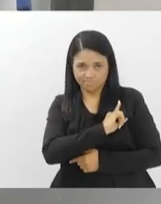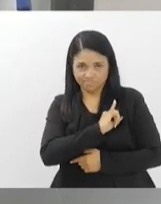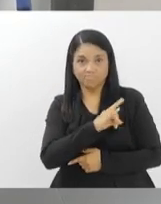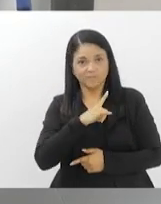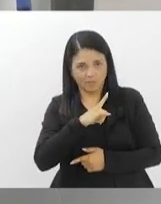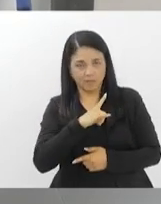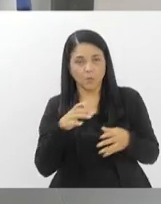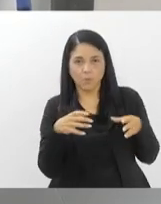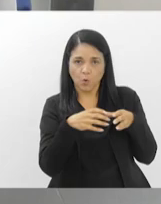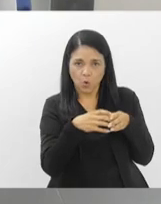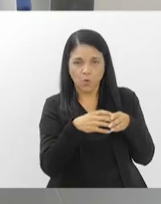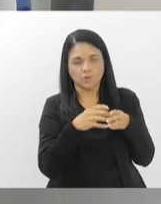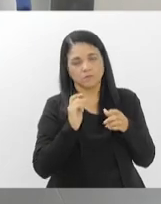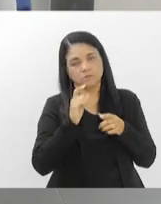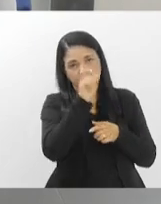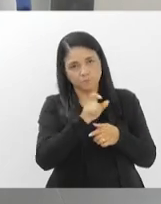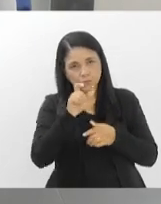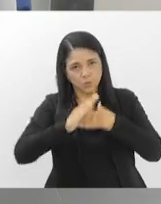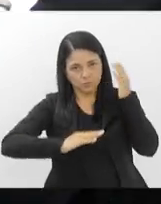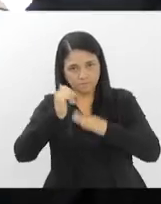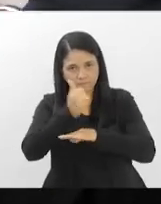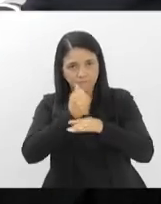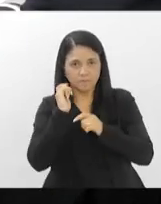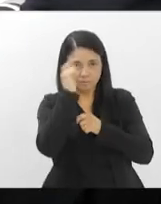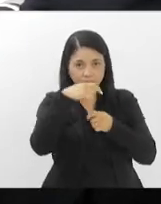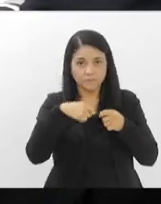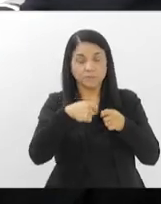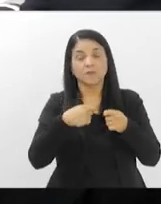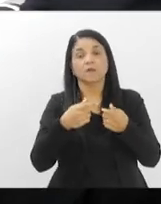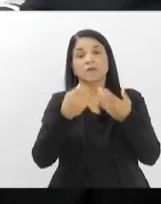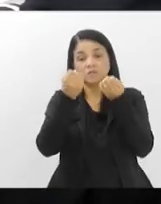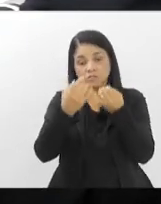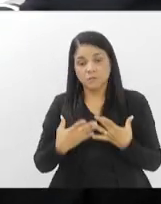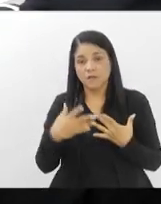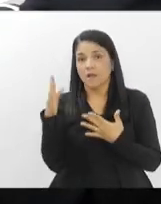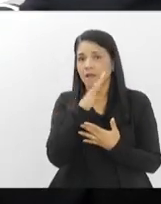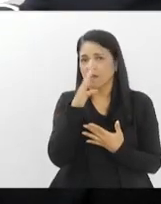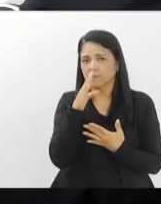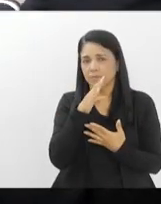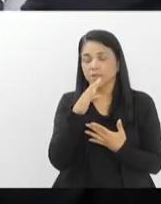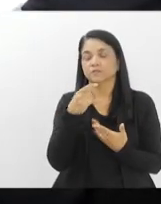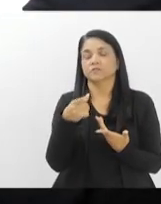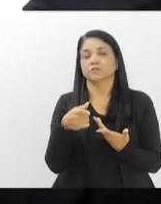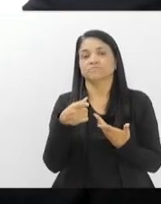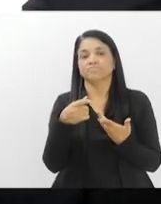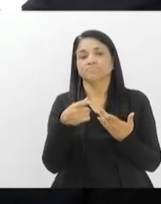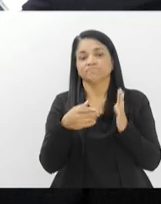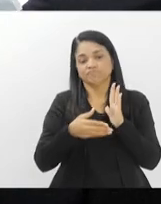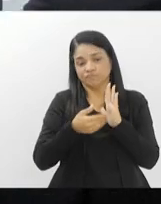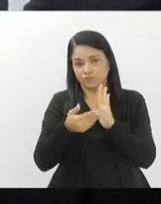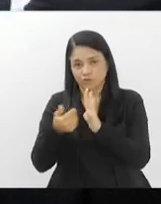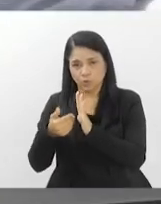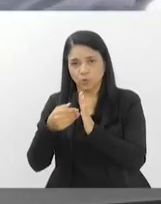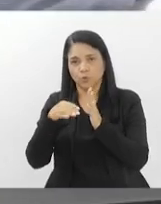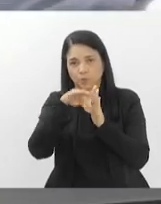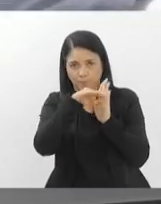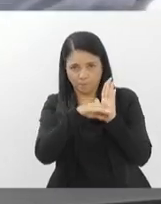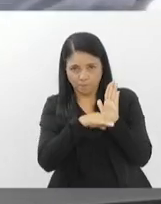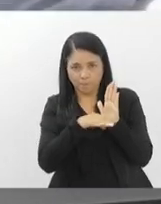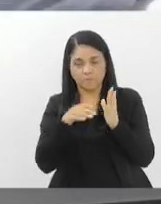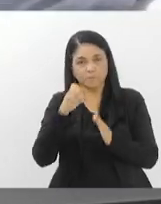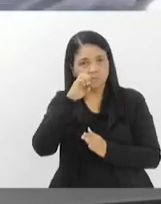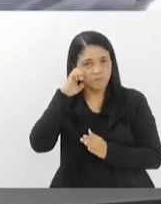Não, é só sobre, rapidamente, sobre o projeto anterior, a deputada Érica retirou de pauta. Era só para